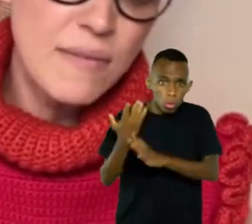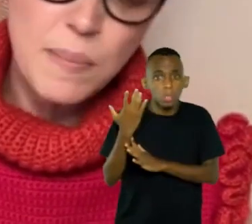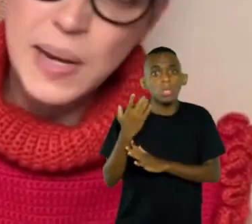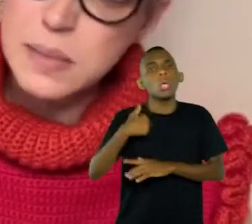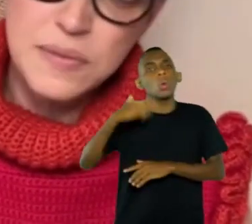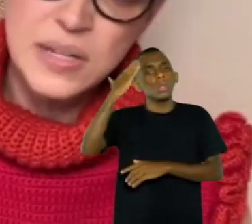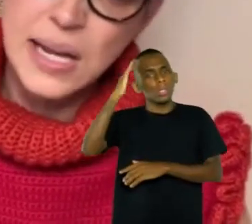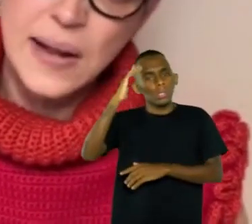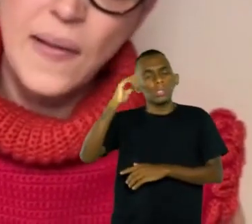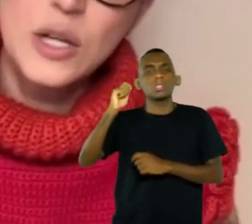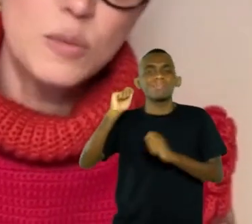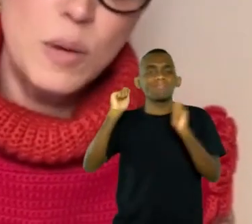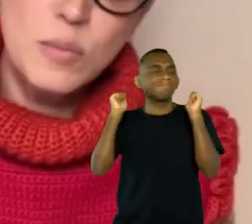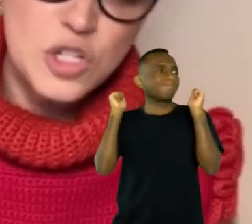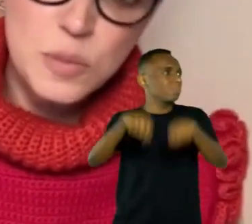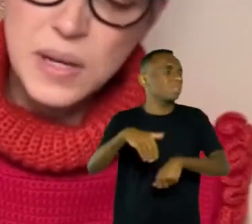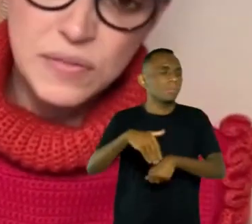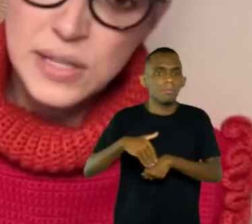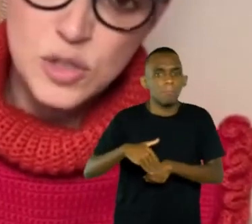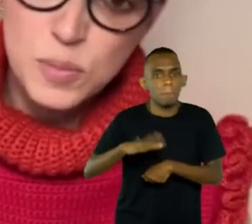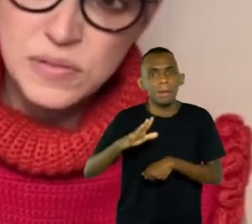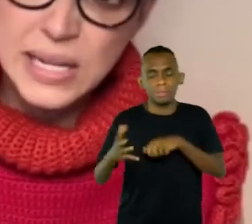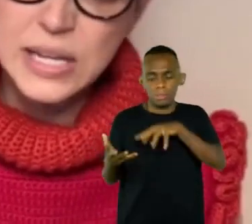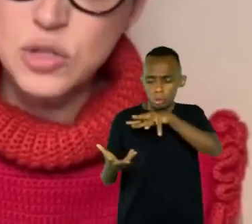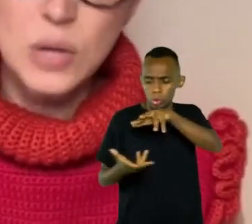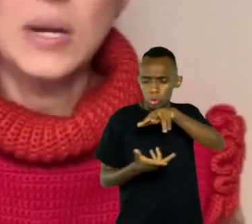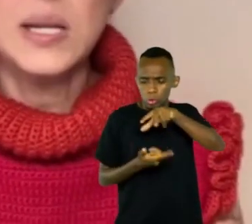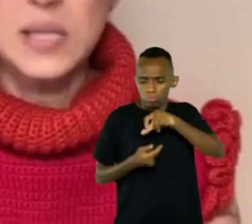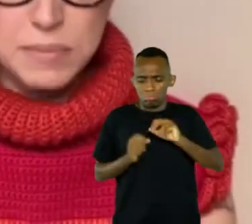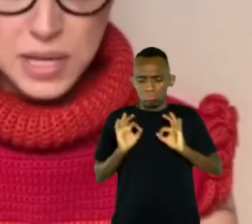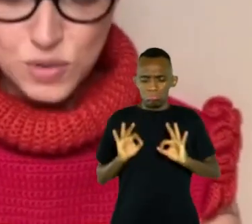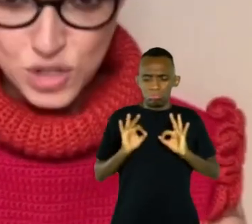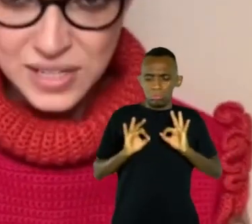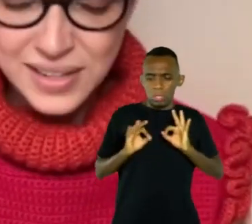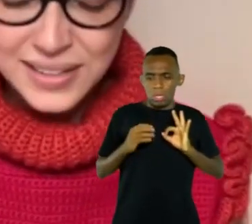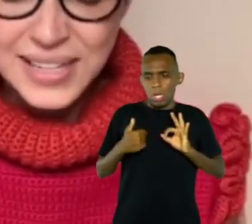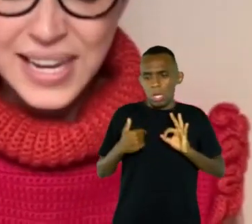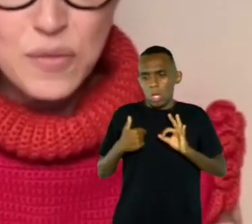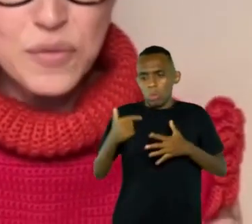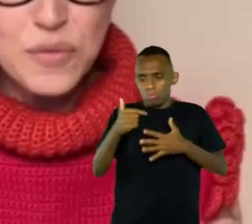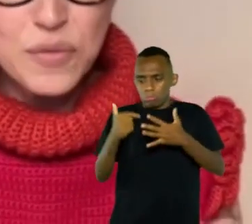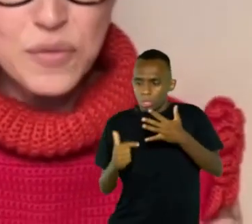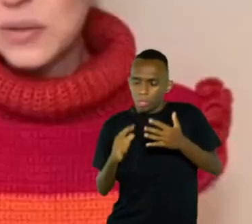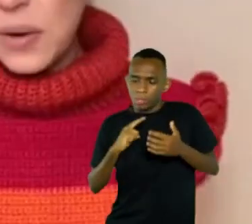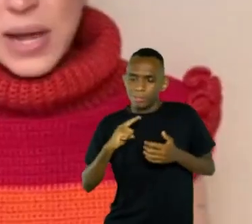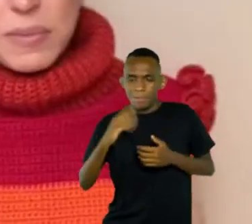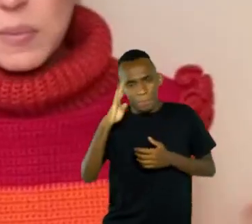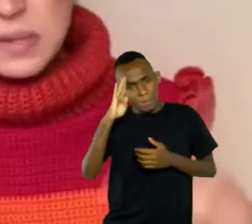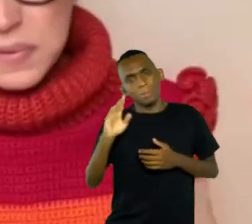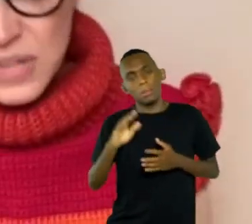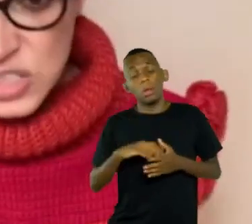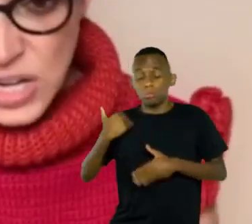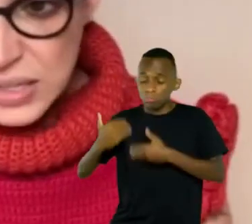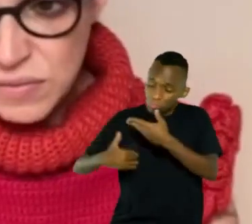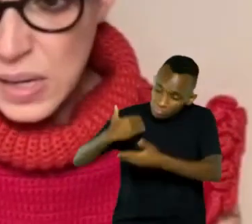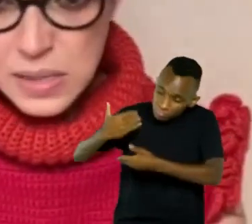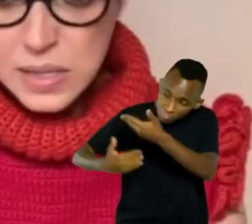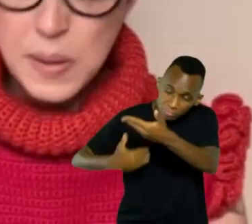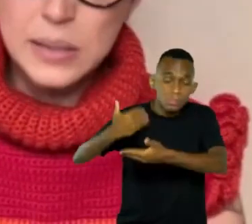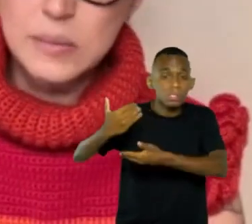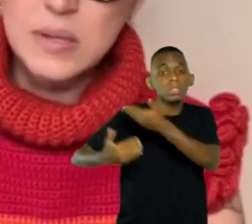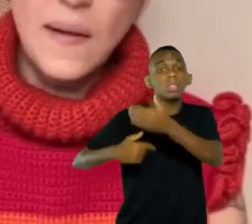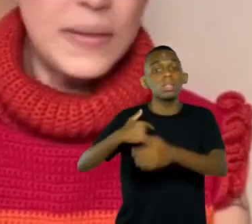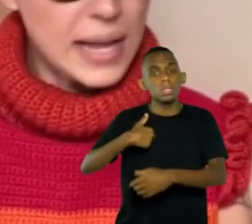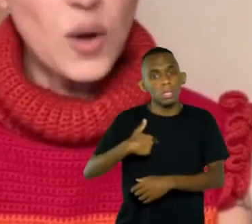que não dava mais para ficar no meu mundinho perfeito de privilégio, que eu nem sabia que eu tinha, né? Eu fui entendendo que eu era uma pessoa privilegiada em